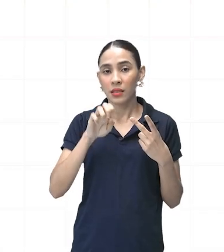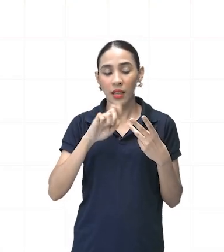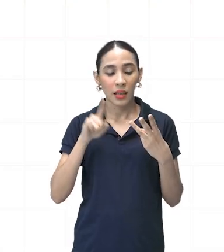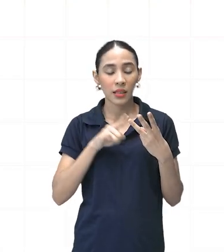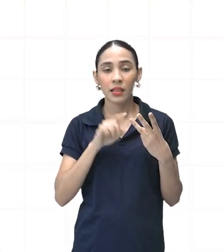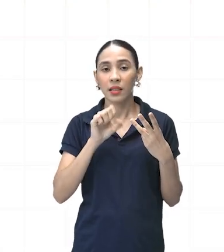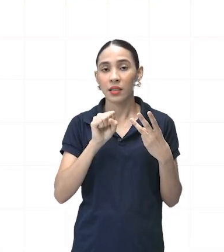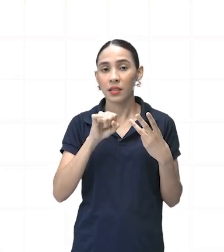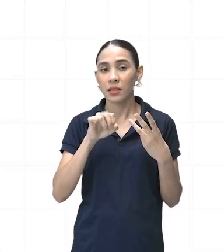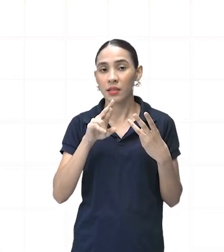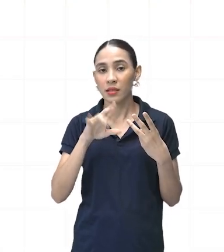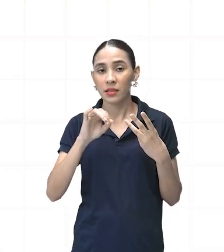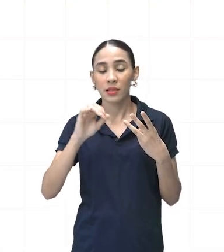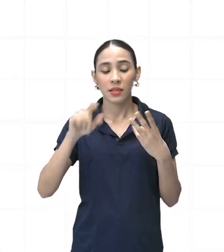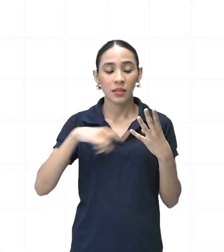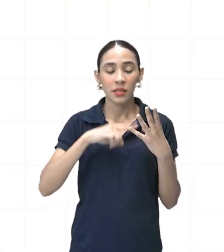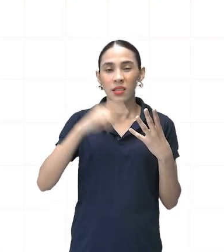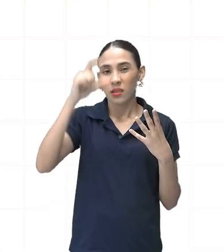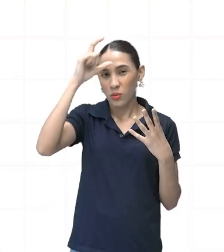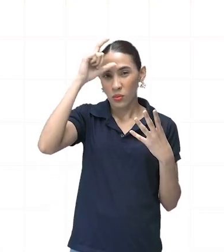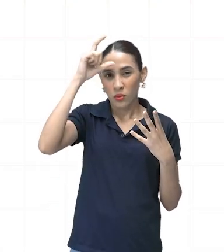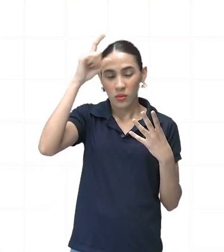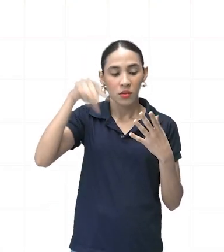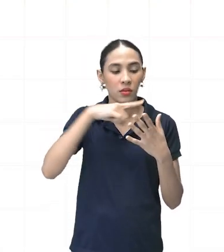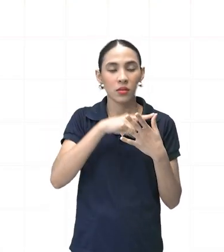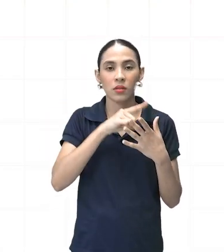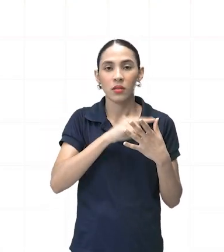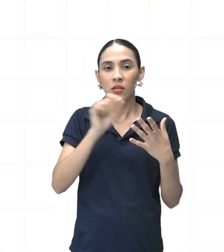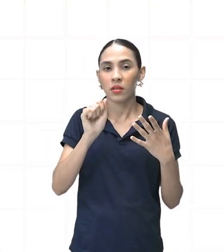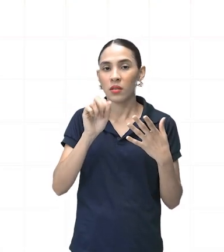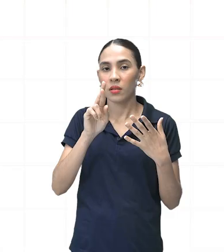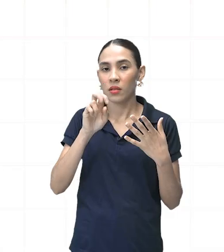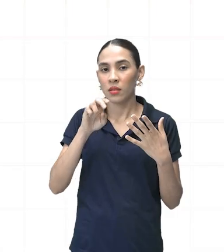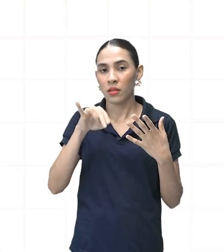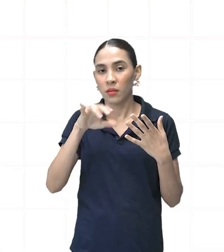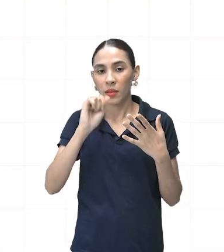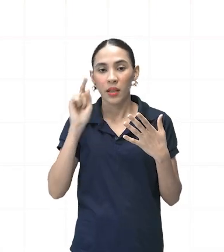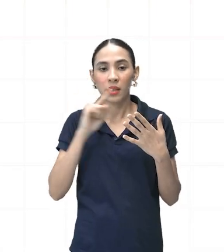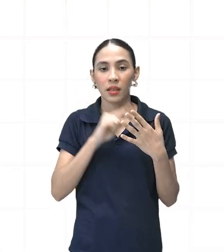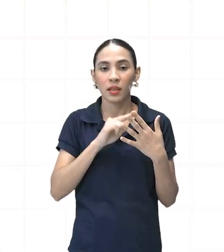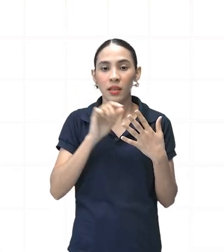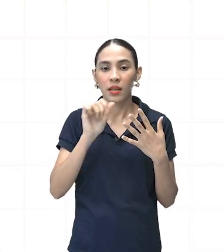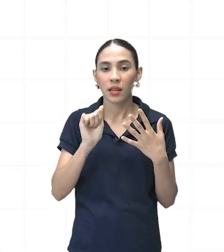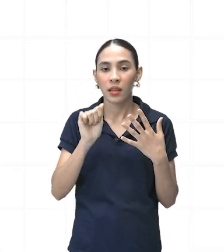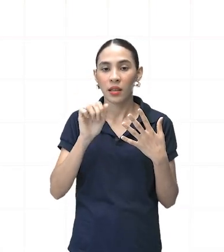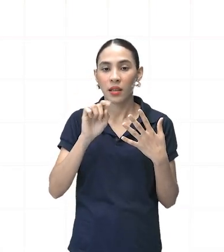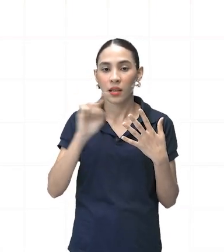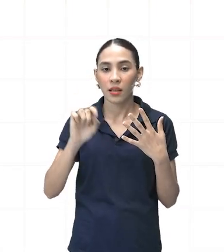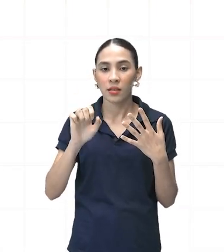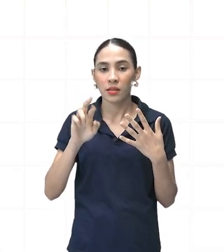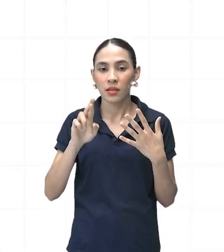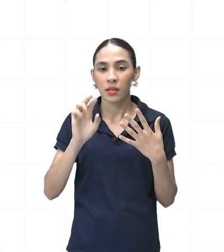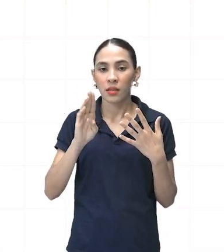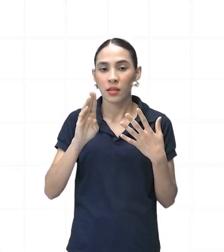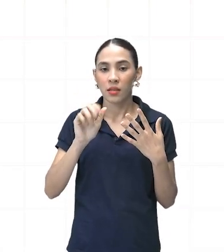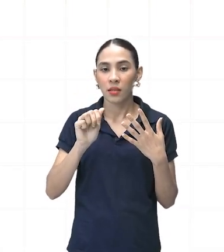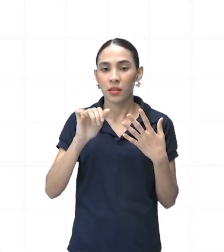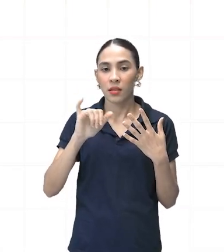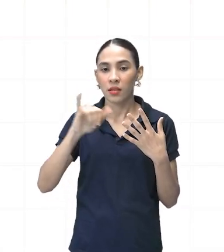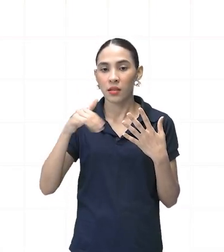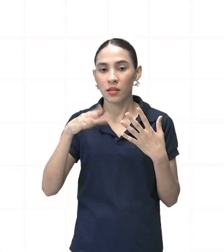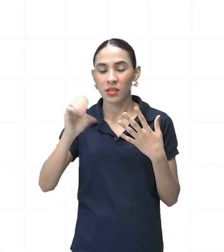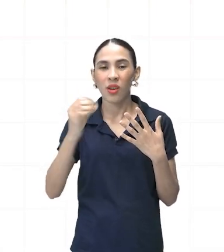da Turquia, né? Pega ali a parte da Armênia, do Azerbaijão, né? Como vocês podem observar aí no mapa toda essa